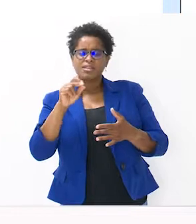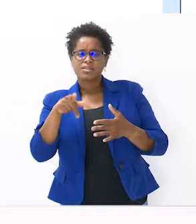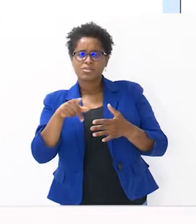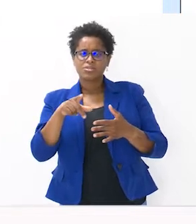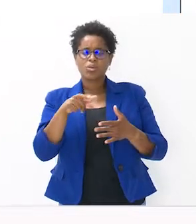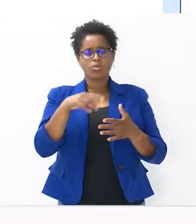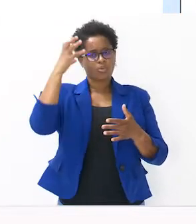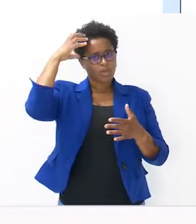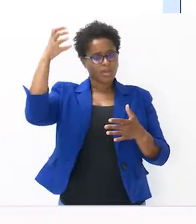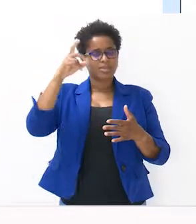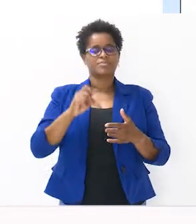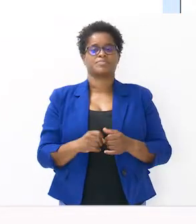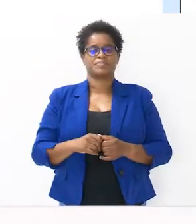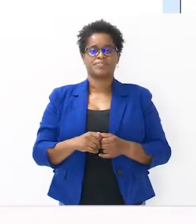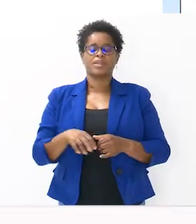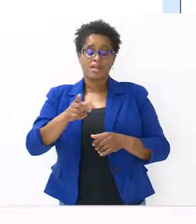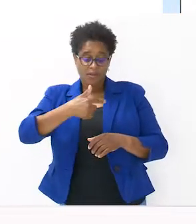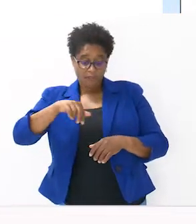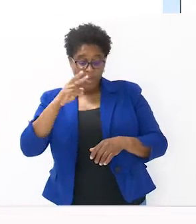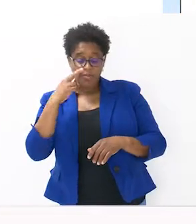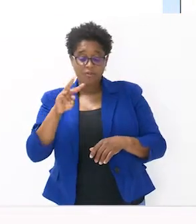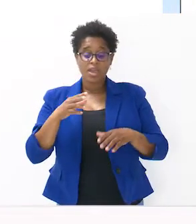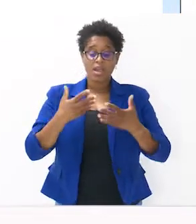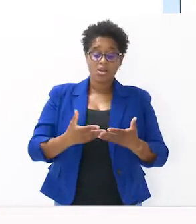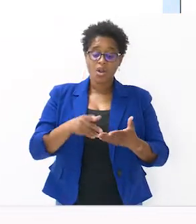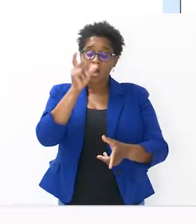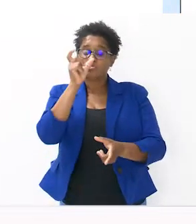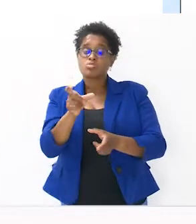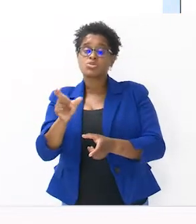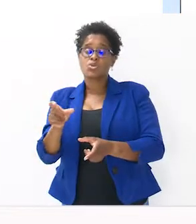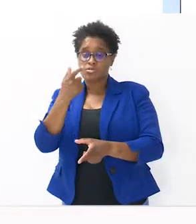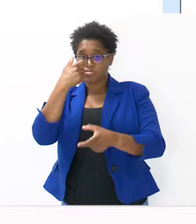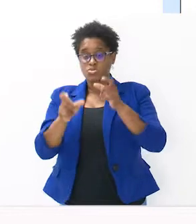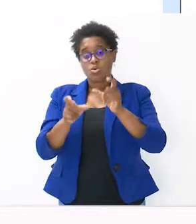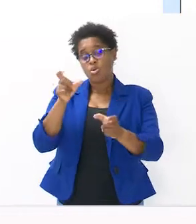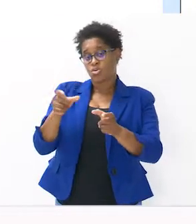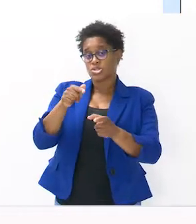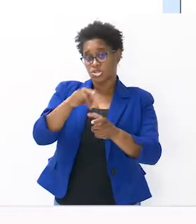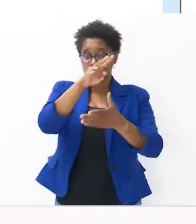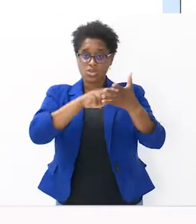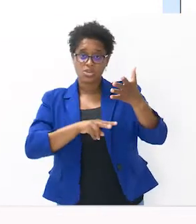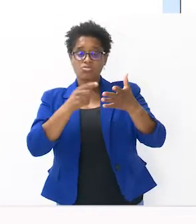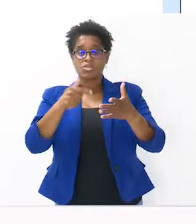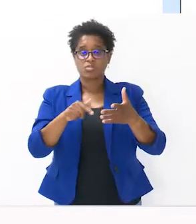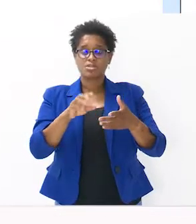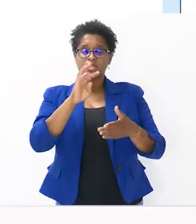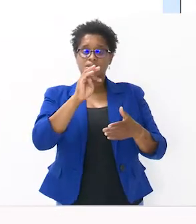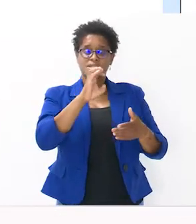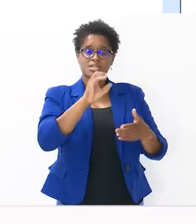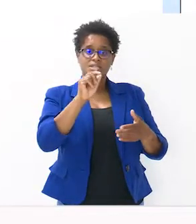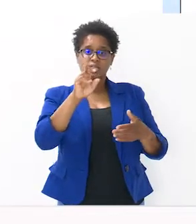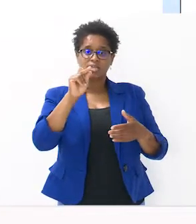rei Escama. Vamos ver agora as personagens desse texto. Então temos aqui